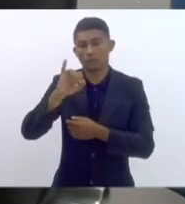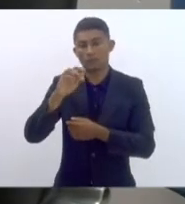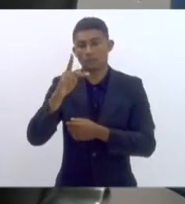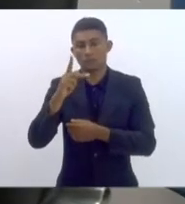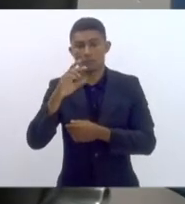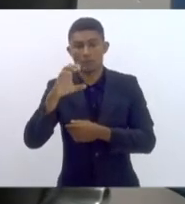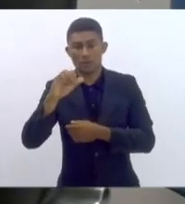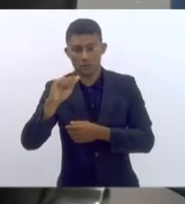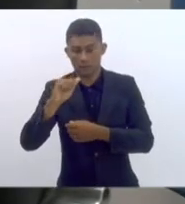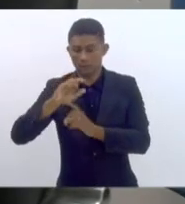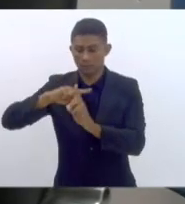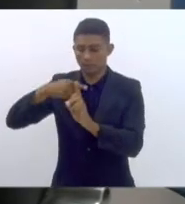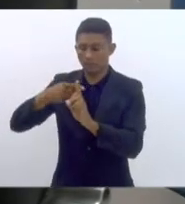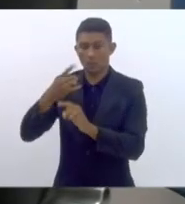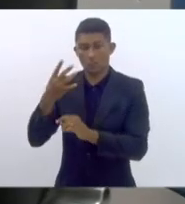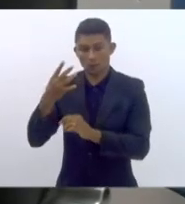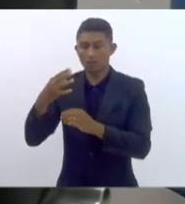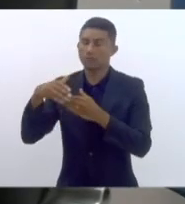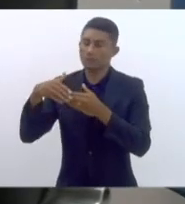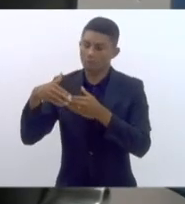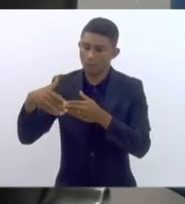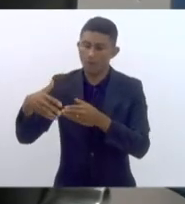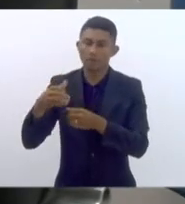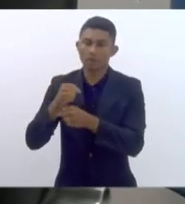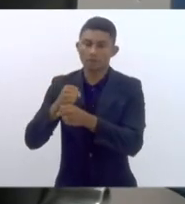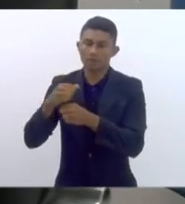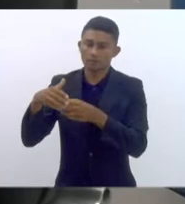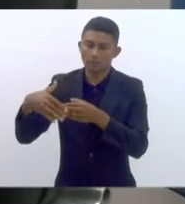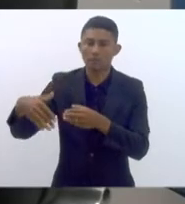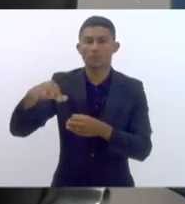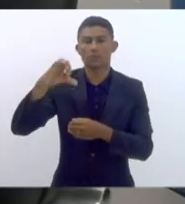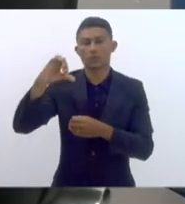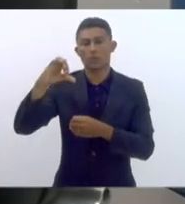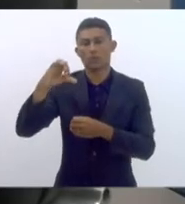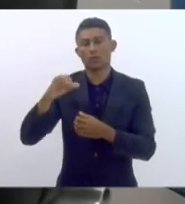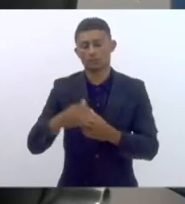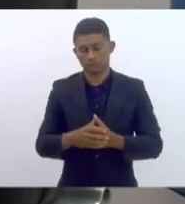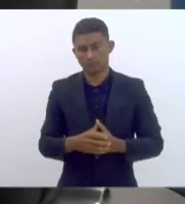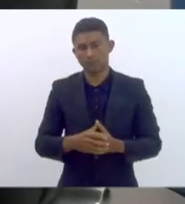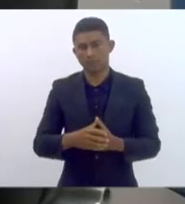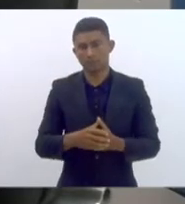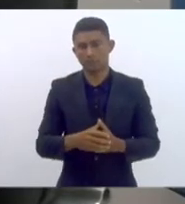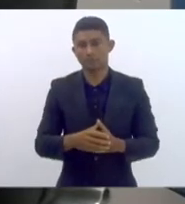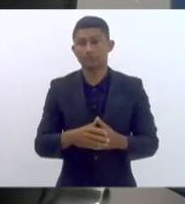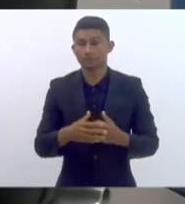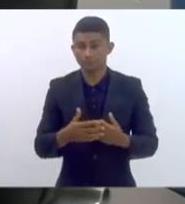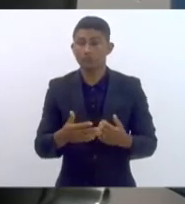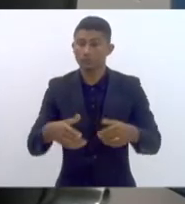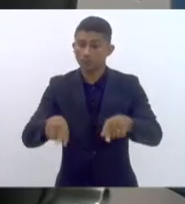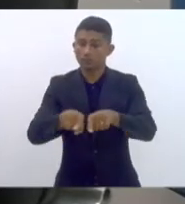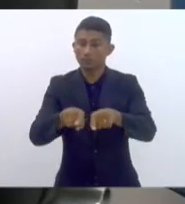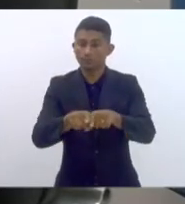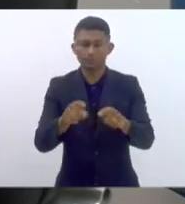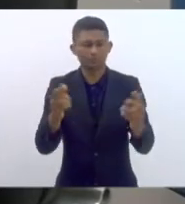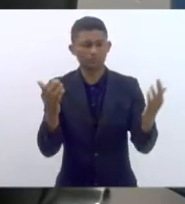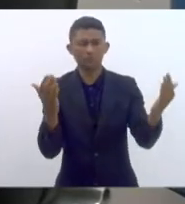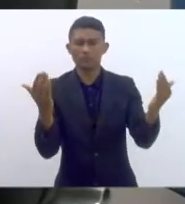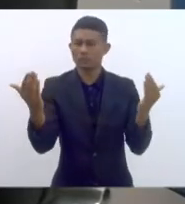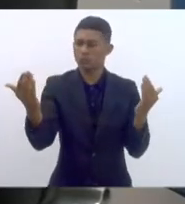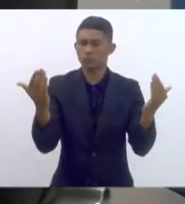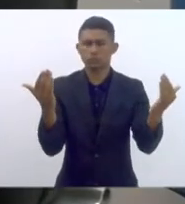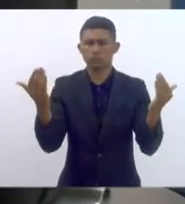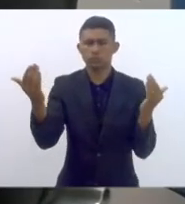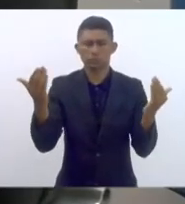seriam os 9 anos futuros do novo regime. E comparando